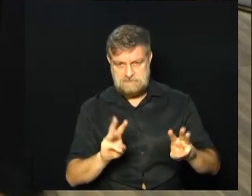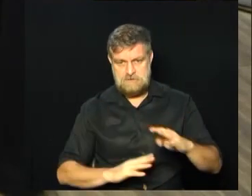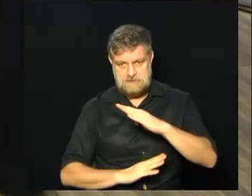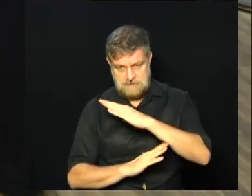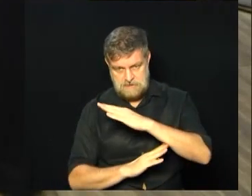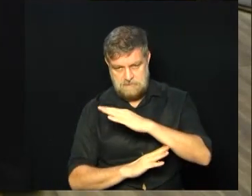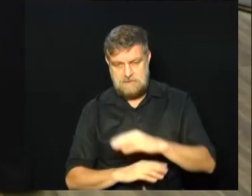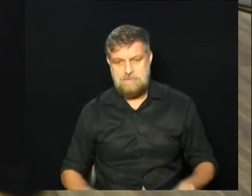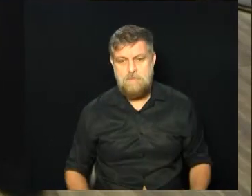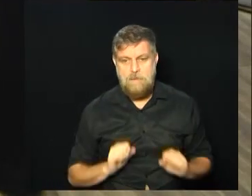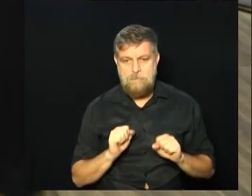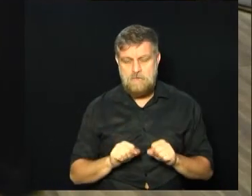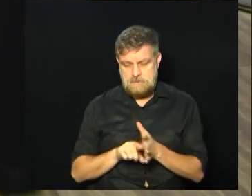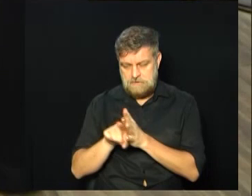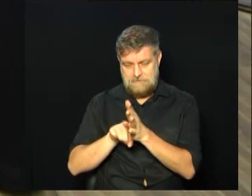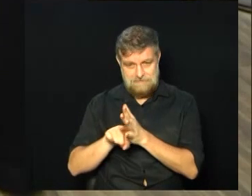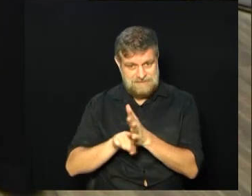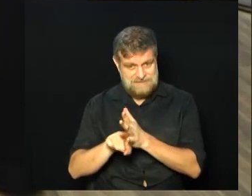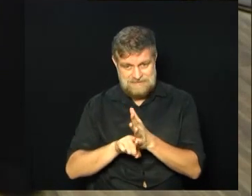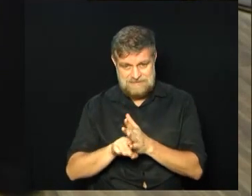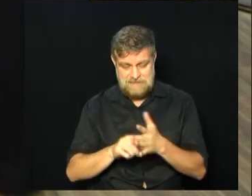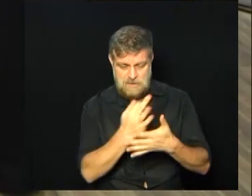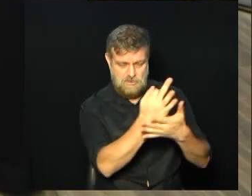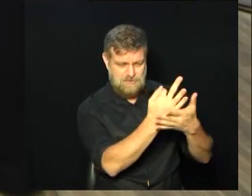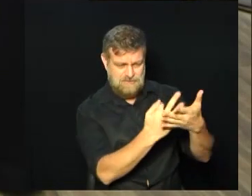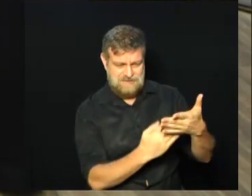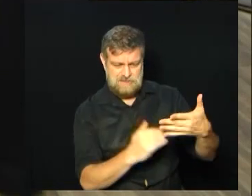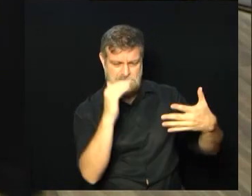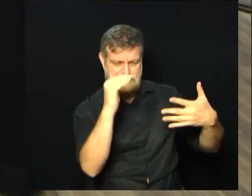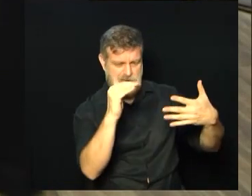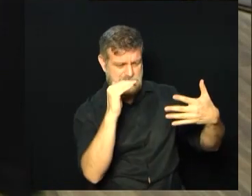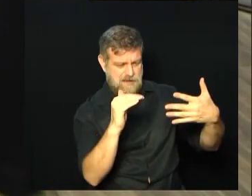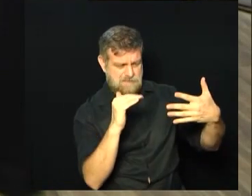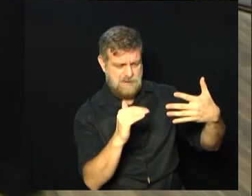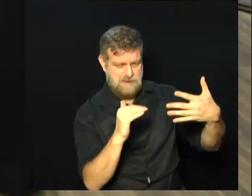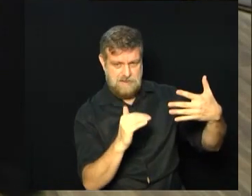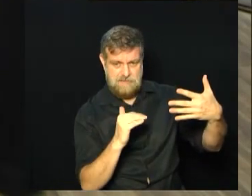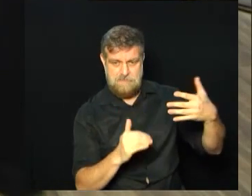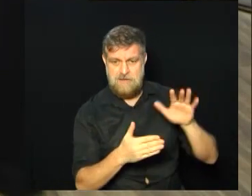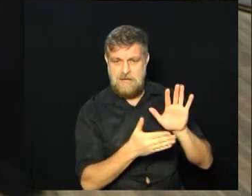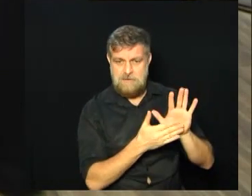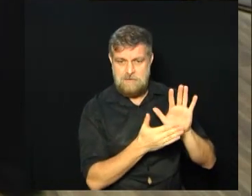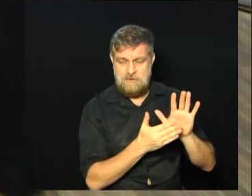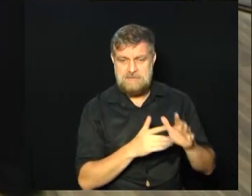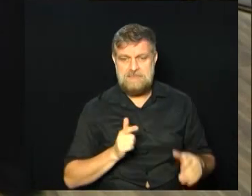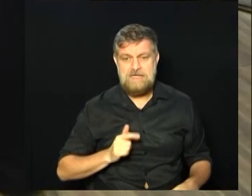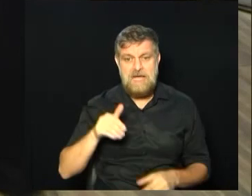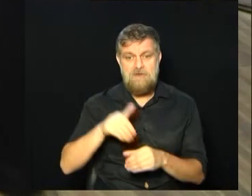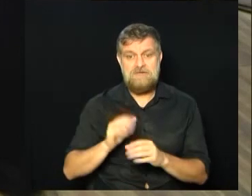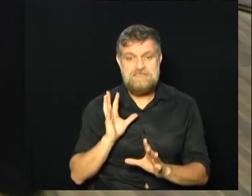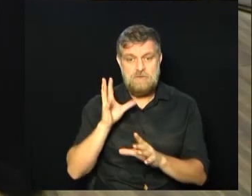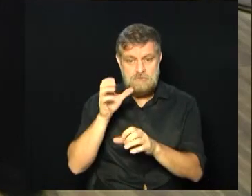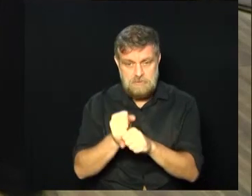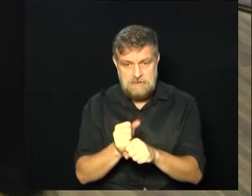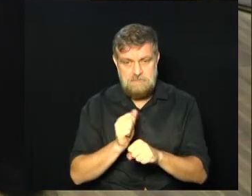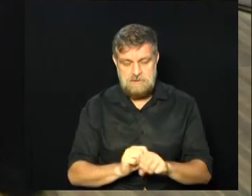Câmara Municipal. Você pode ir lá pesquisar a matéria toda quando a gente entra no site em pesquisas de proposições, e a votação completa também está na